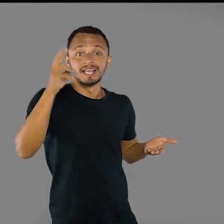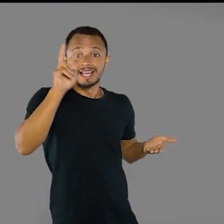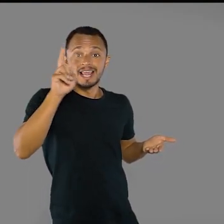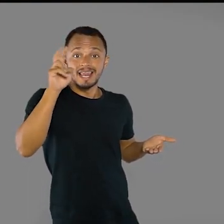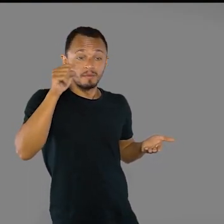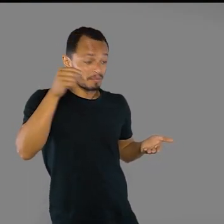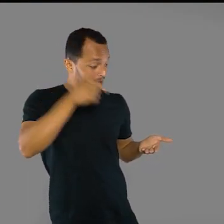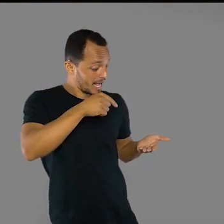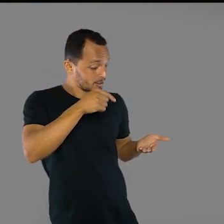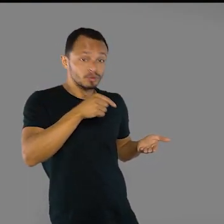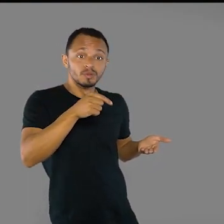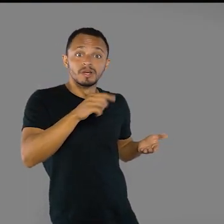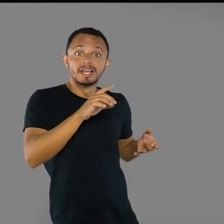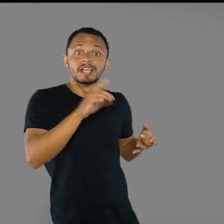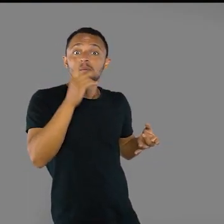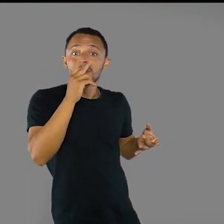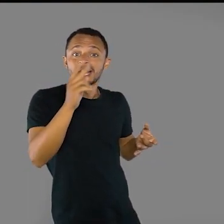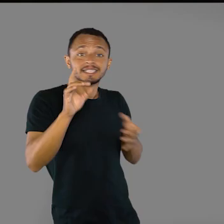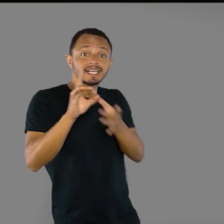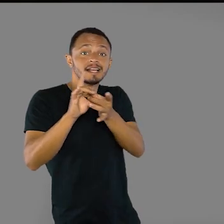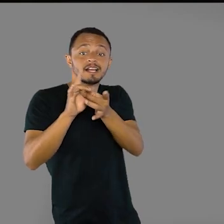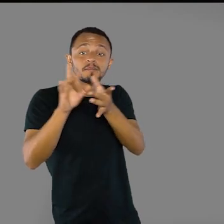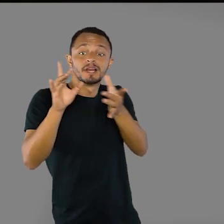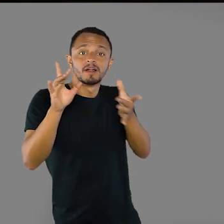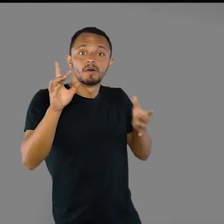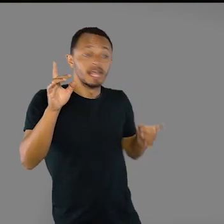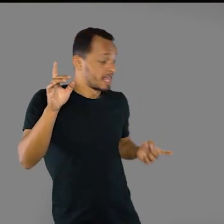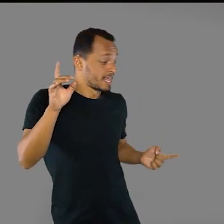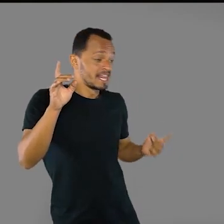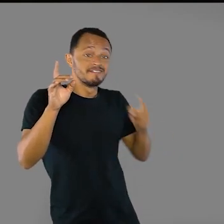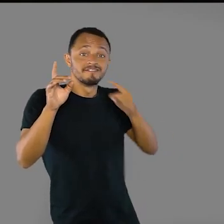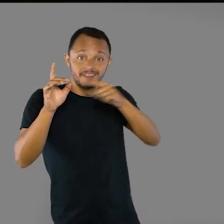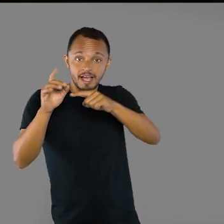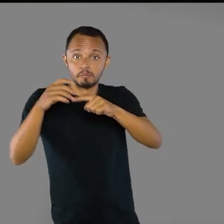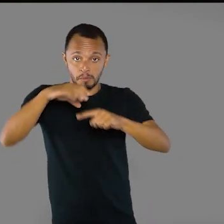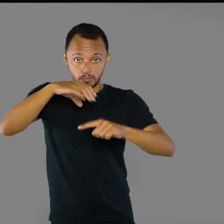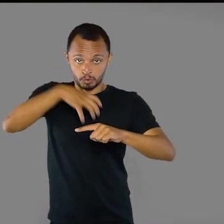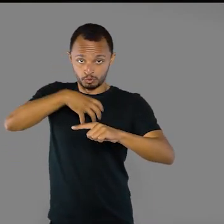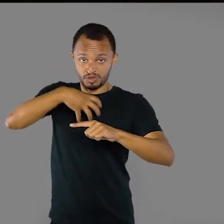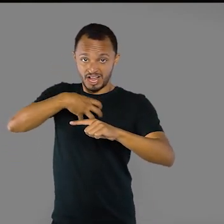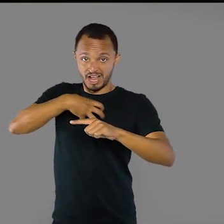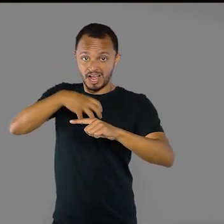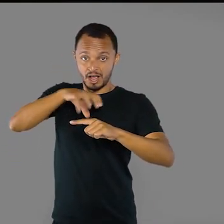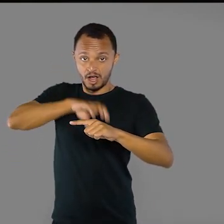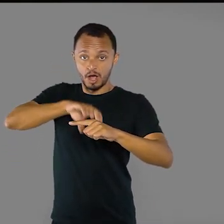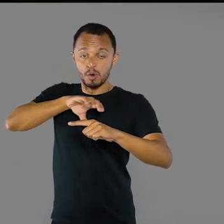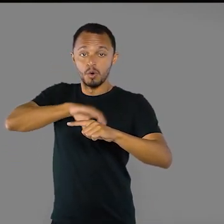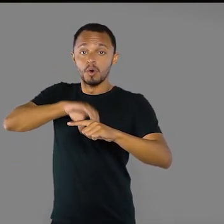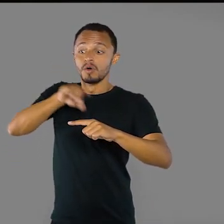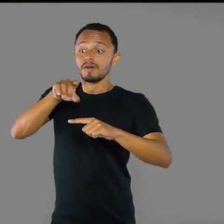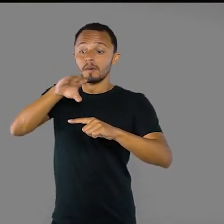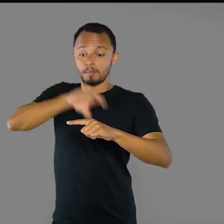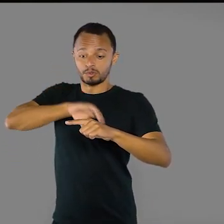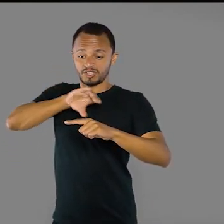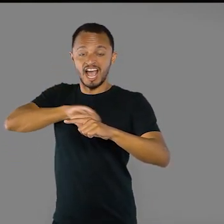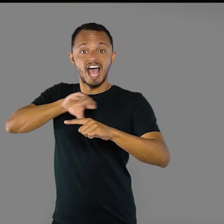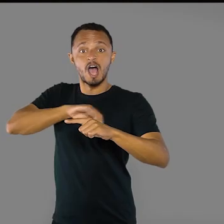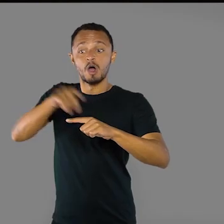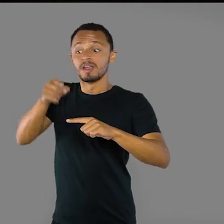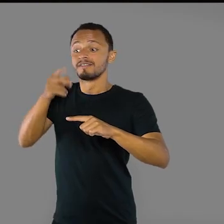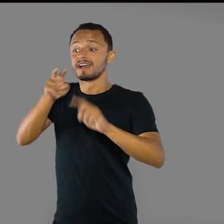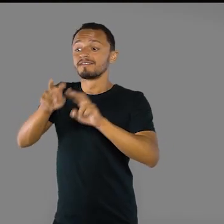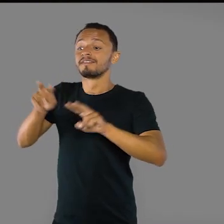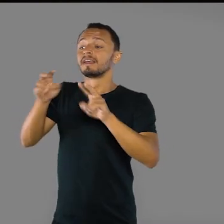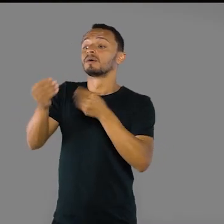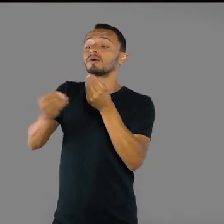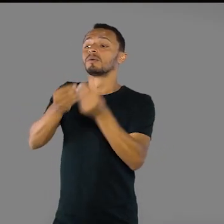lá lutar com Dom Miguel, seu irmão, que era um absolutista. Então, é bem interessante a oscilação